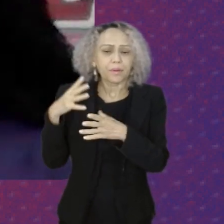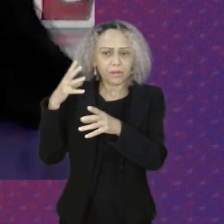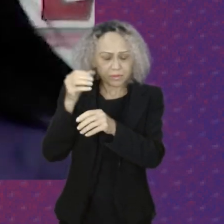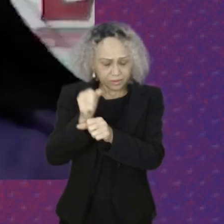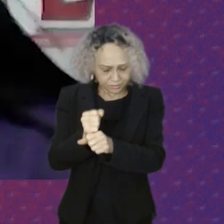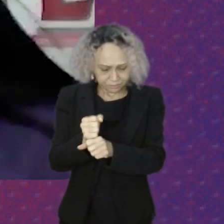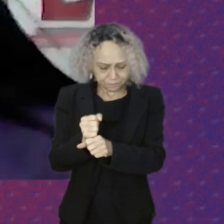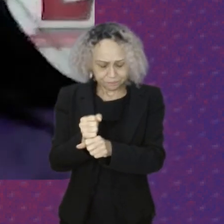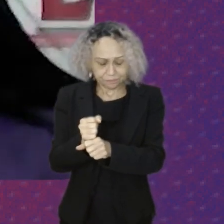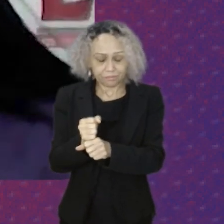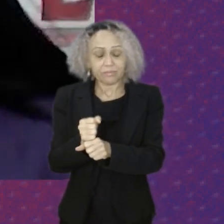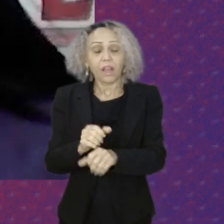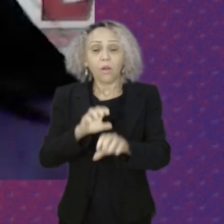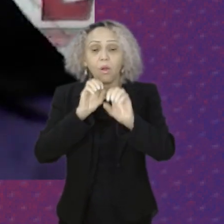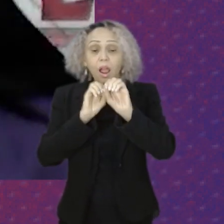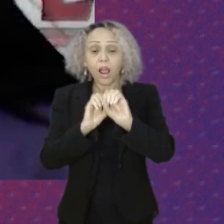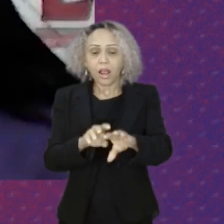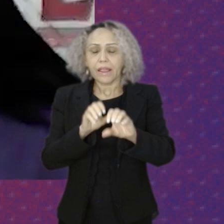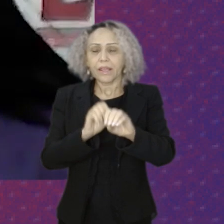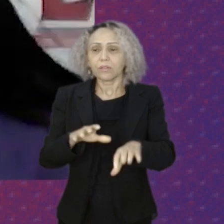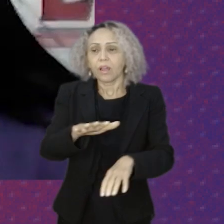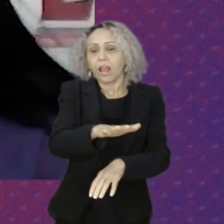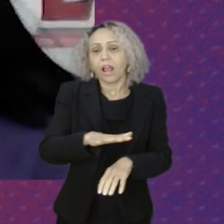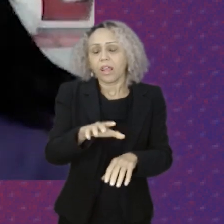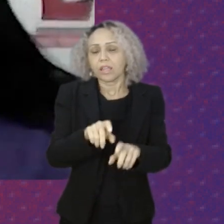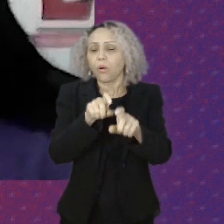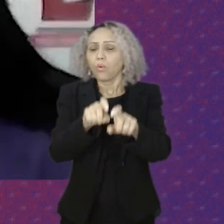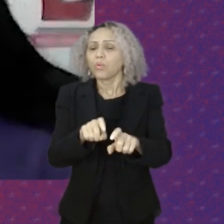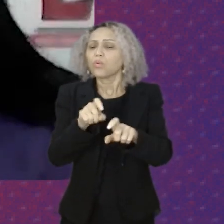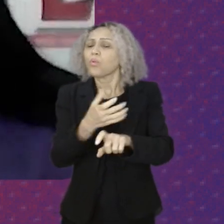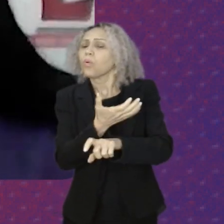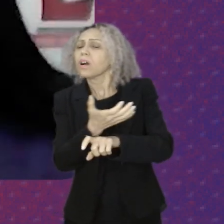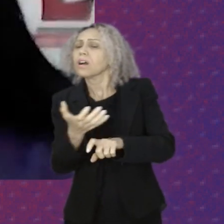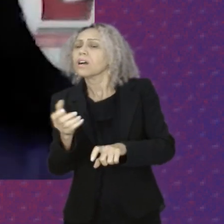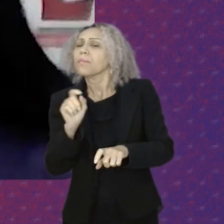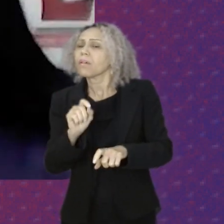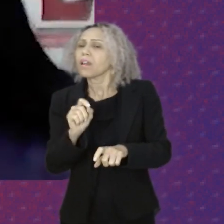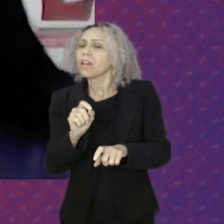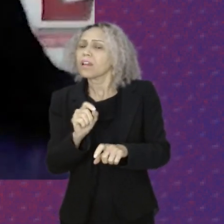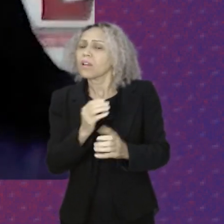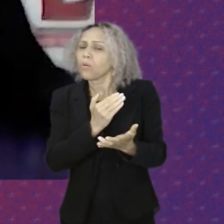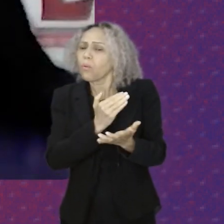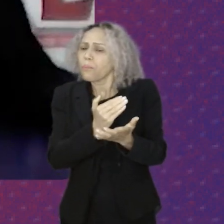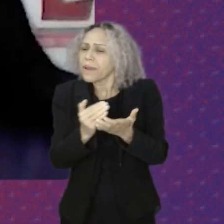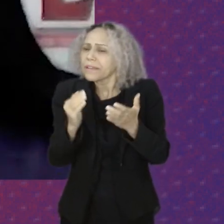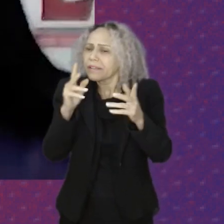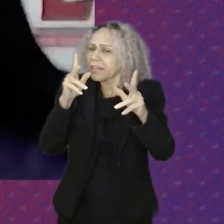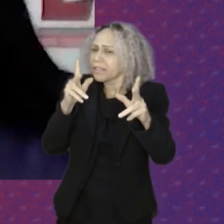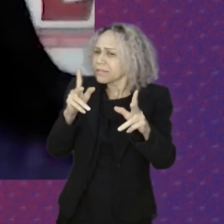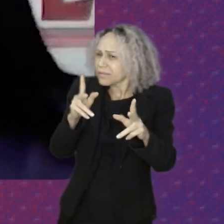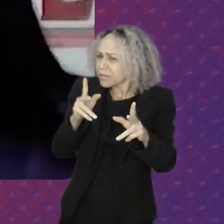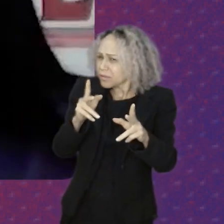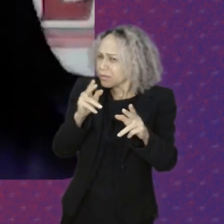campo, ela já nasce, né, nesse contexto histórico da gente. Mas, nesse contexto da